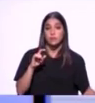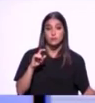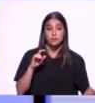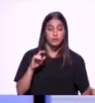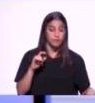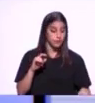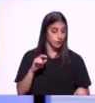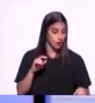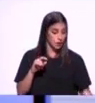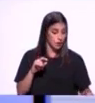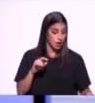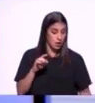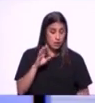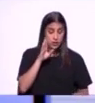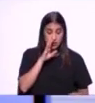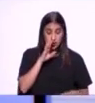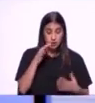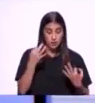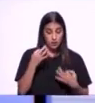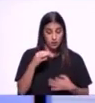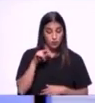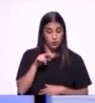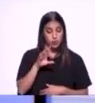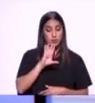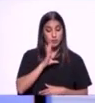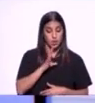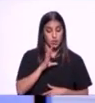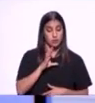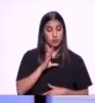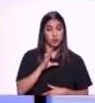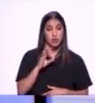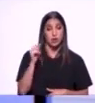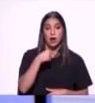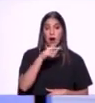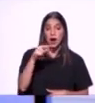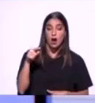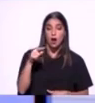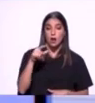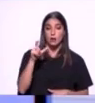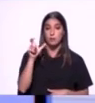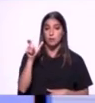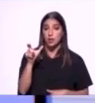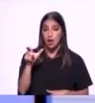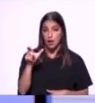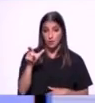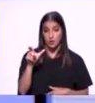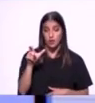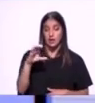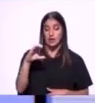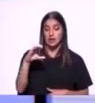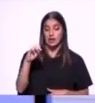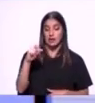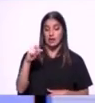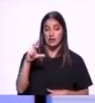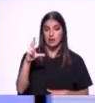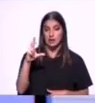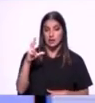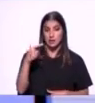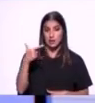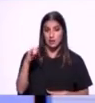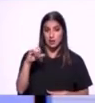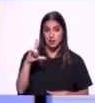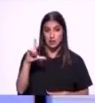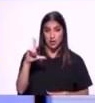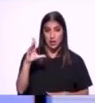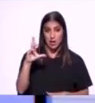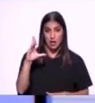se neste país existe a palavra cartilheiro para definir alguém que está ao